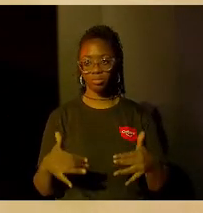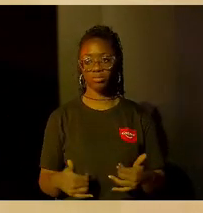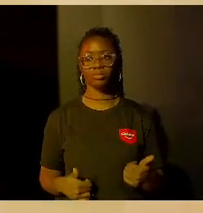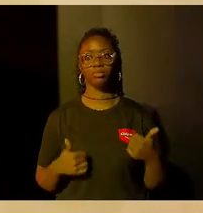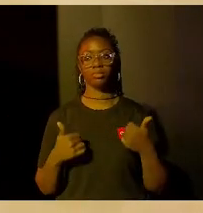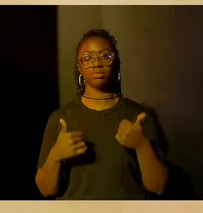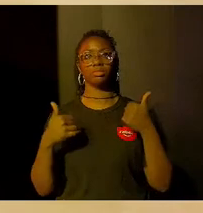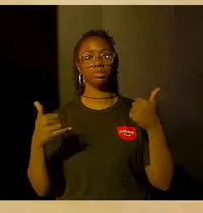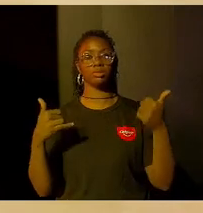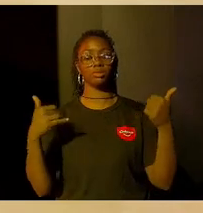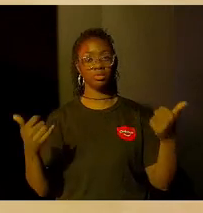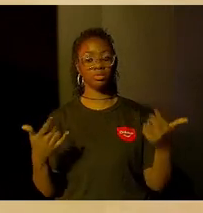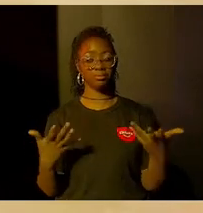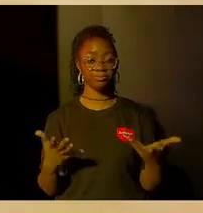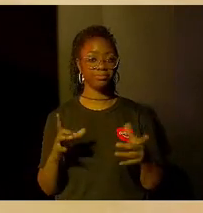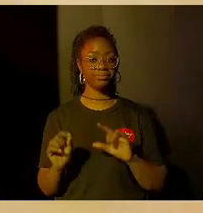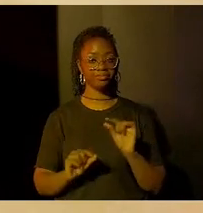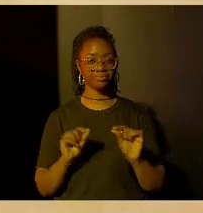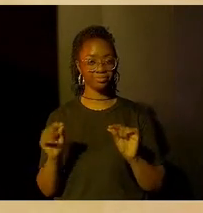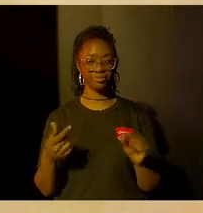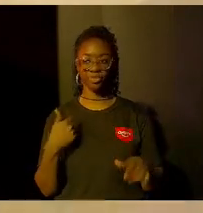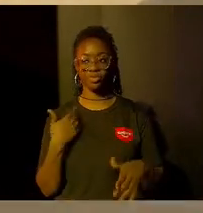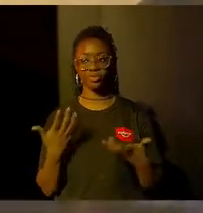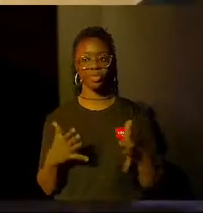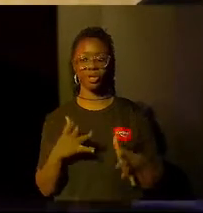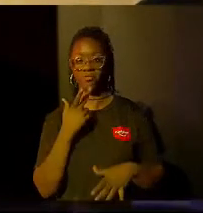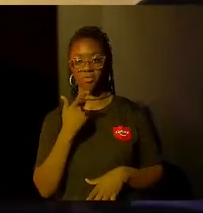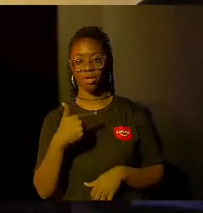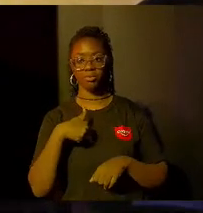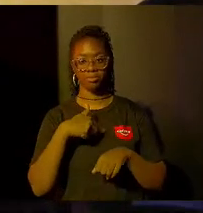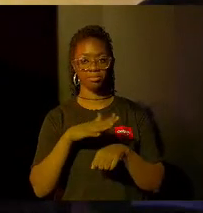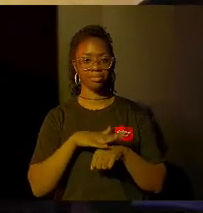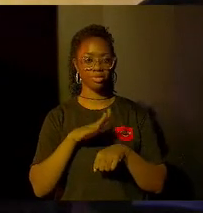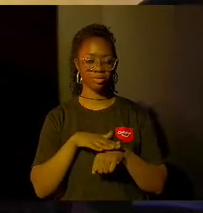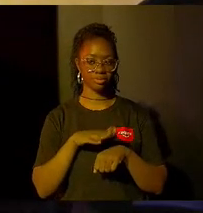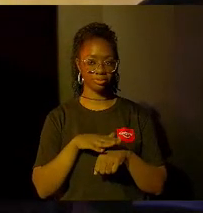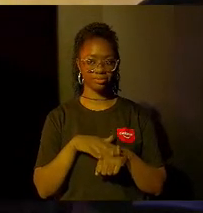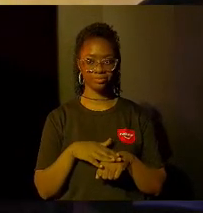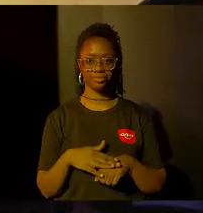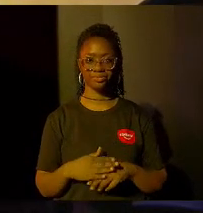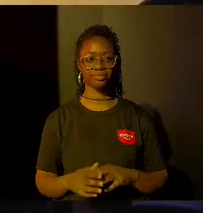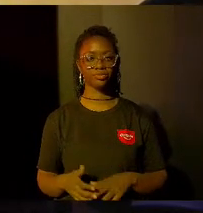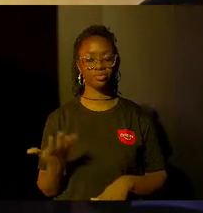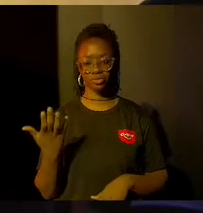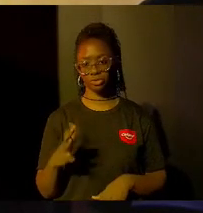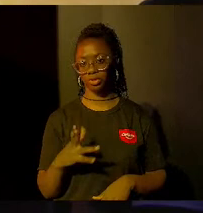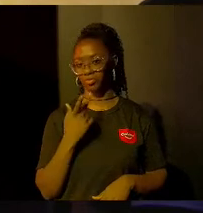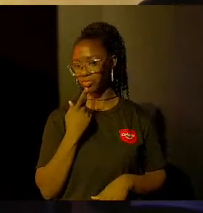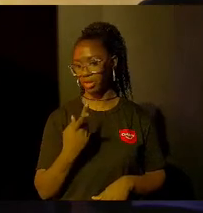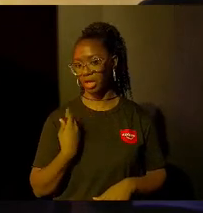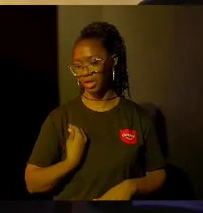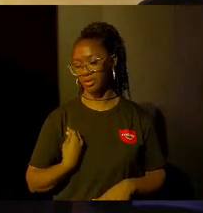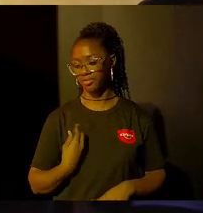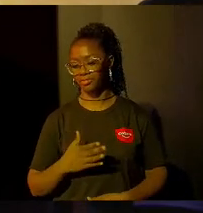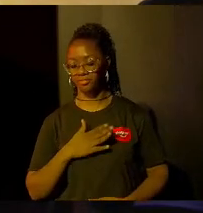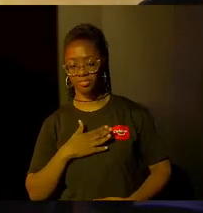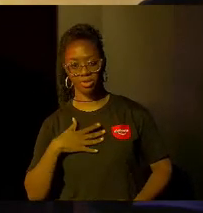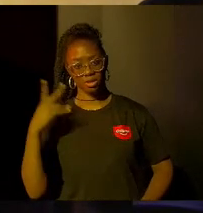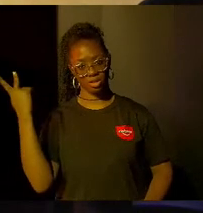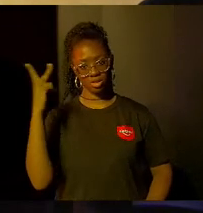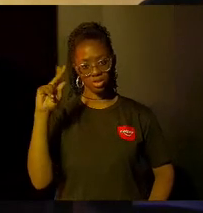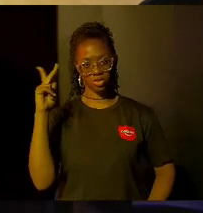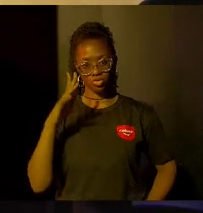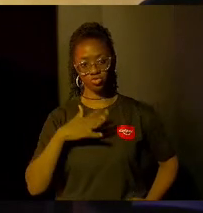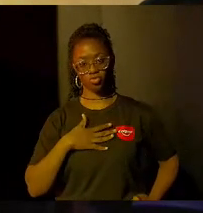muito relutante em dizer sobre mim em fazer um episódio biográfico falar sobre a minha própria história porque